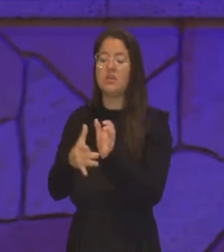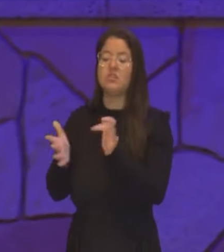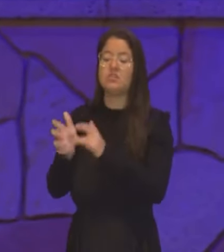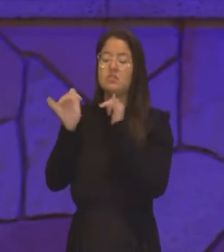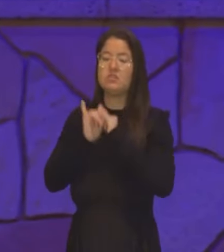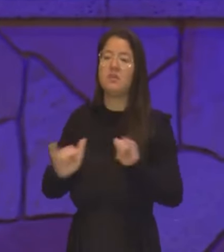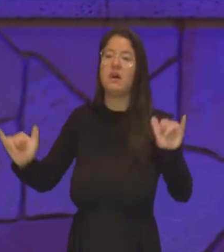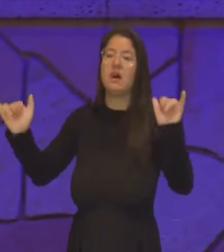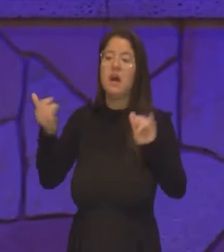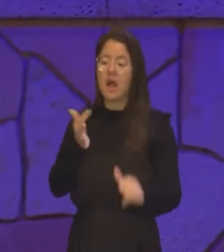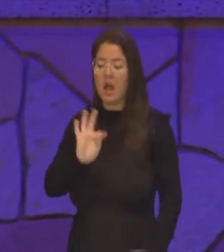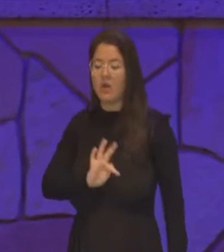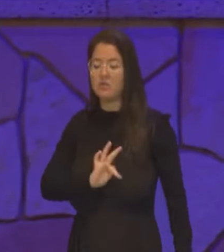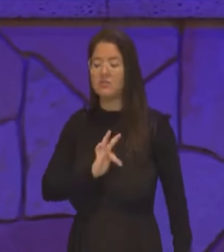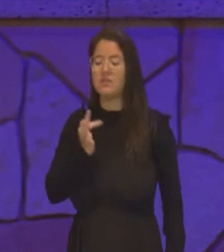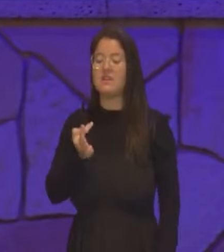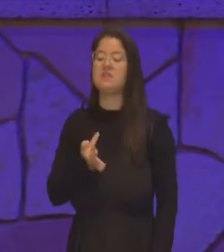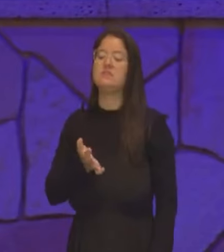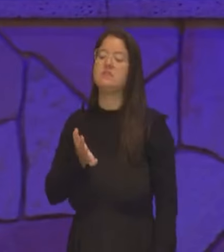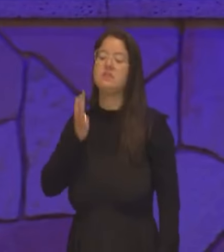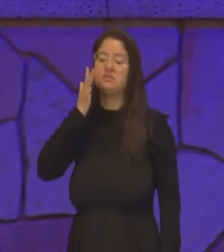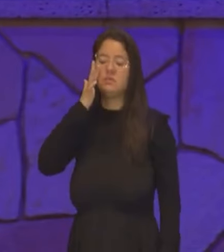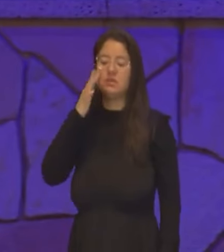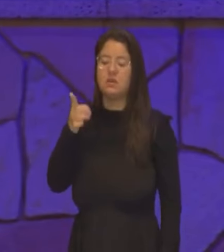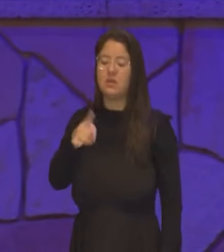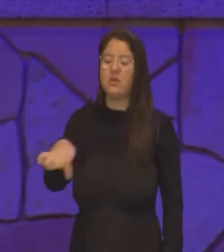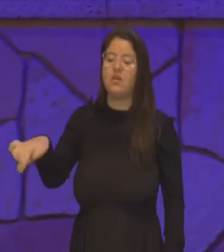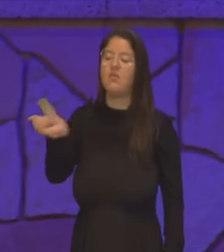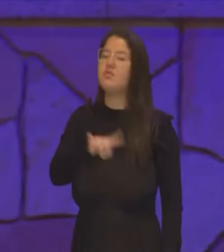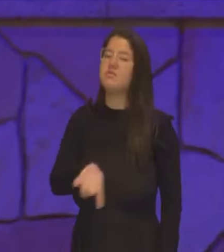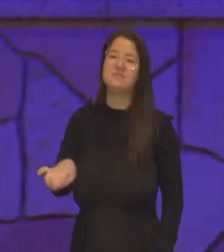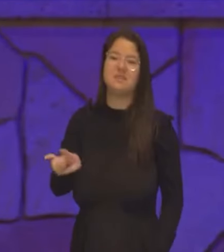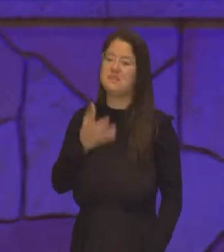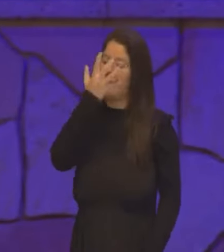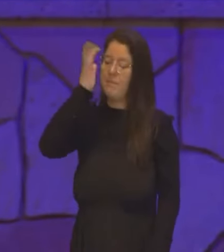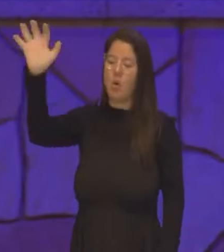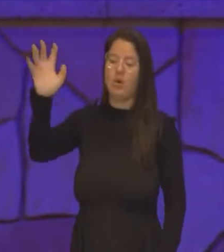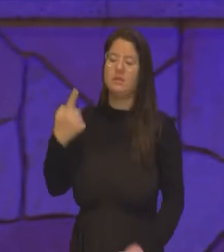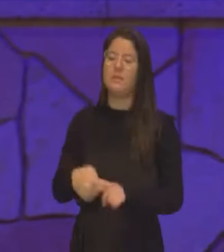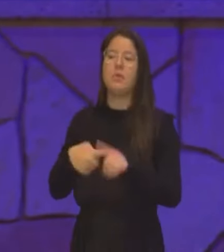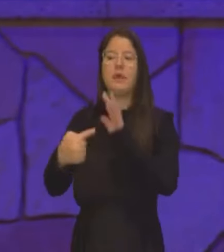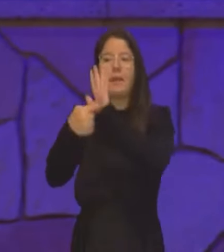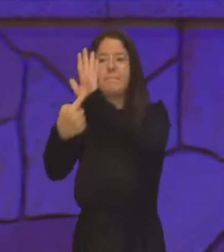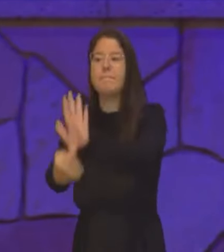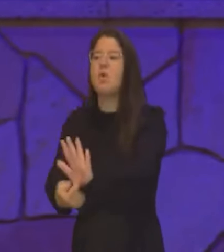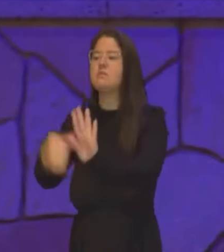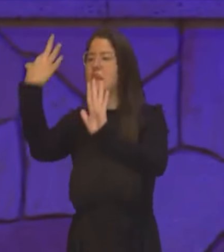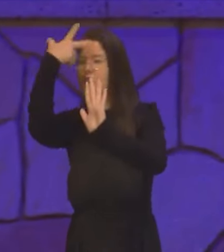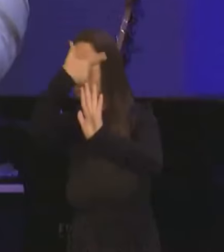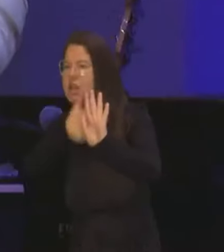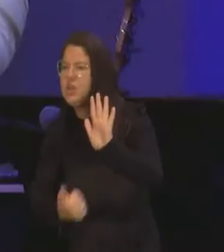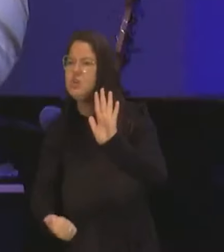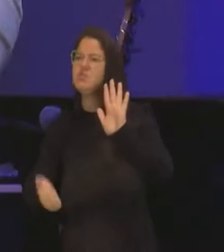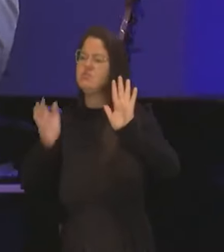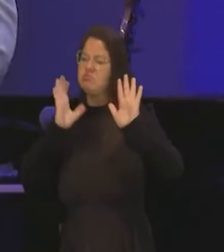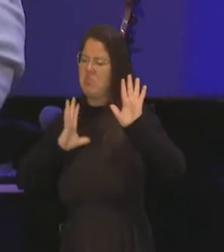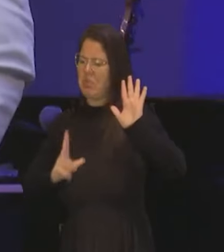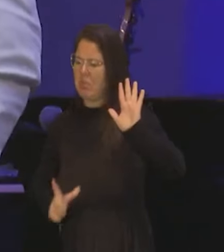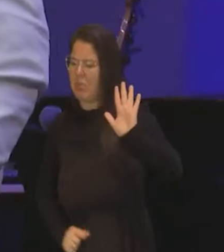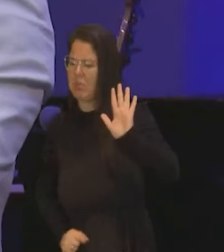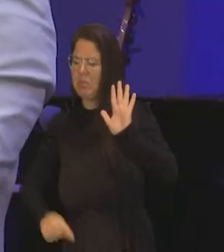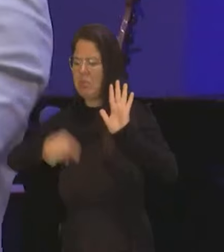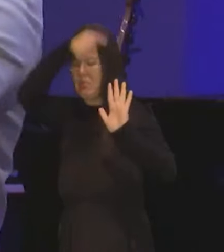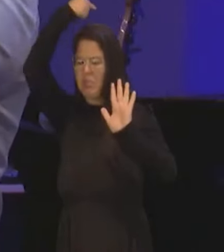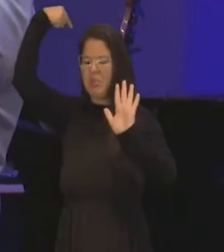aos fariseus: sepulcros caiados, por fora a beleza, por fora a ornamentação, por fora a vida através